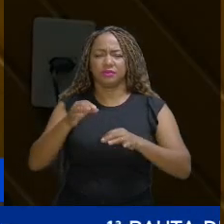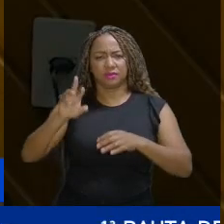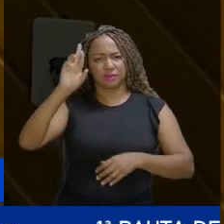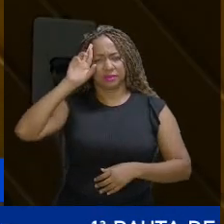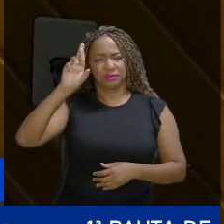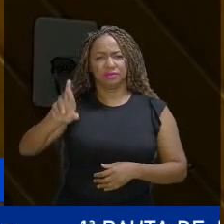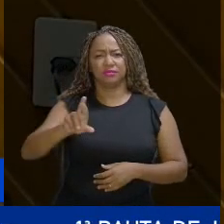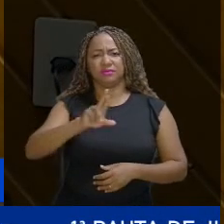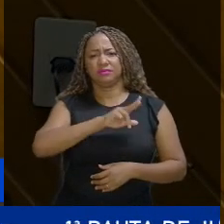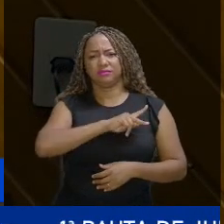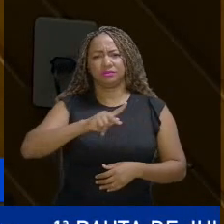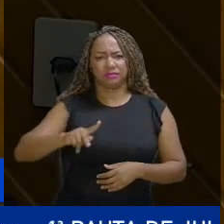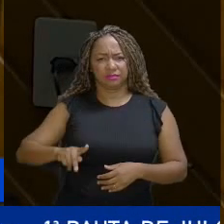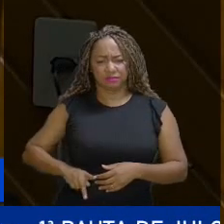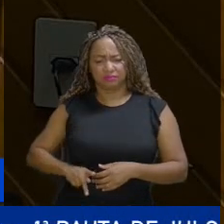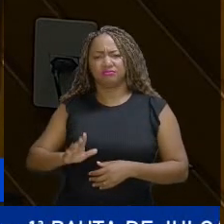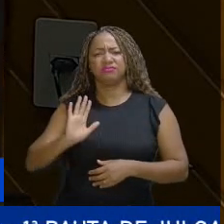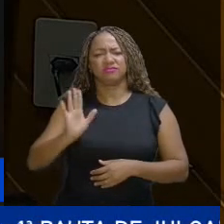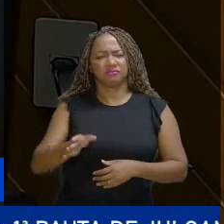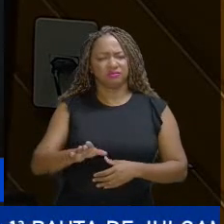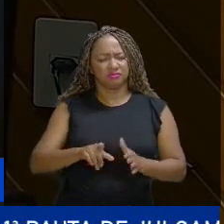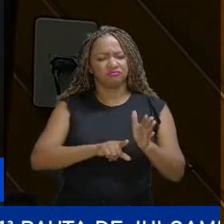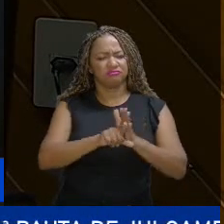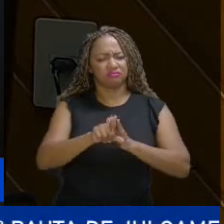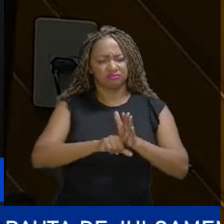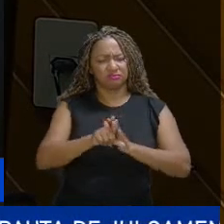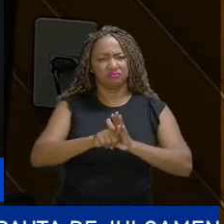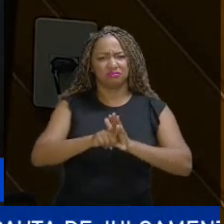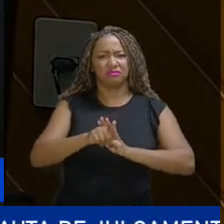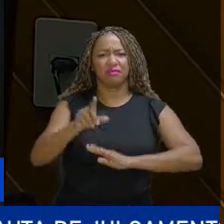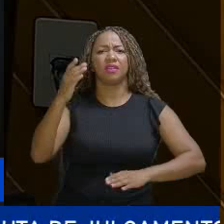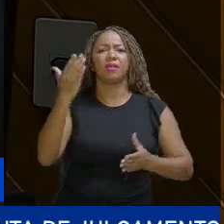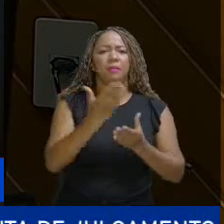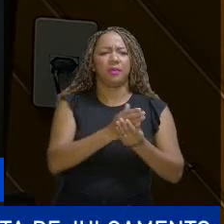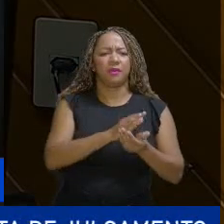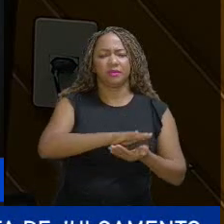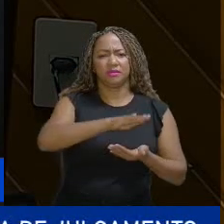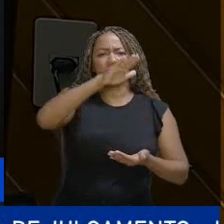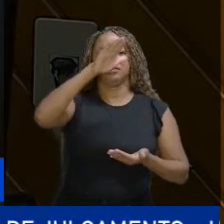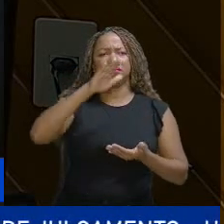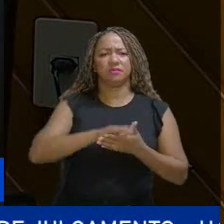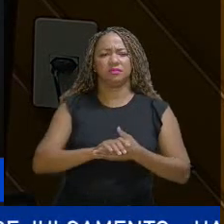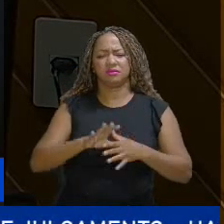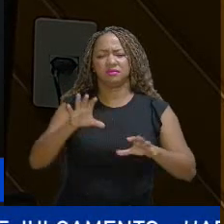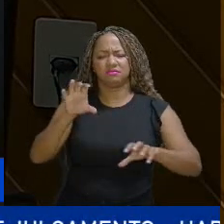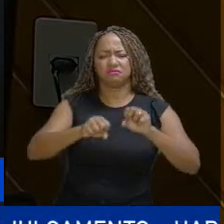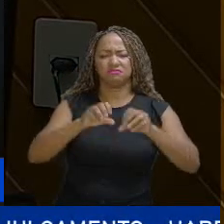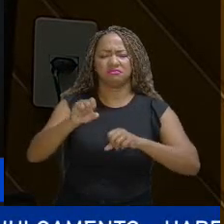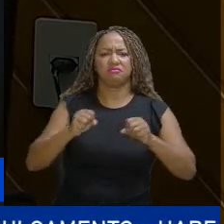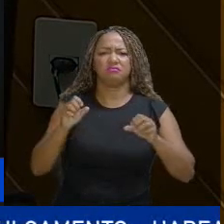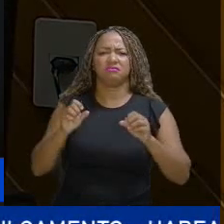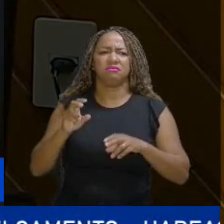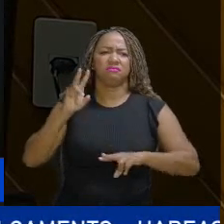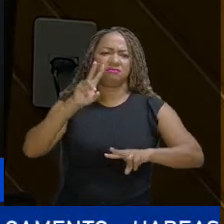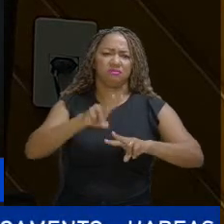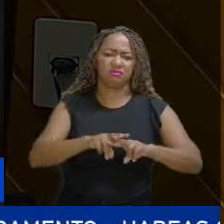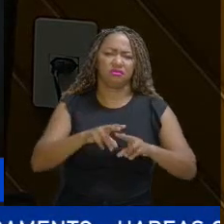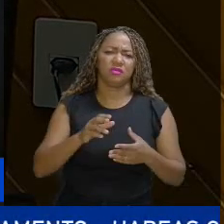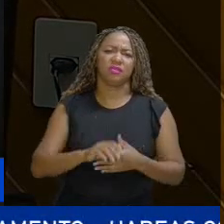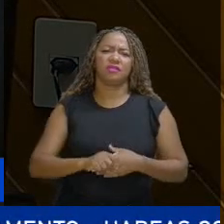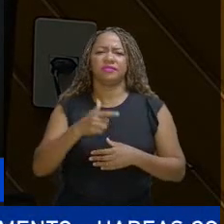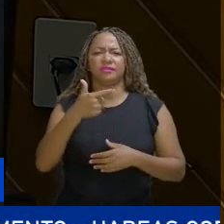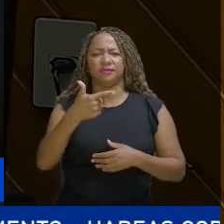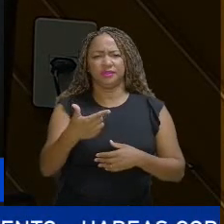Senhor presidente, eu analisei os autos também, vi que a decisão da busca e apreensão proferida no